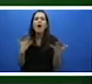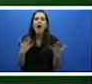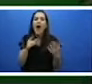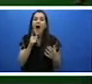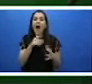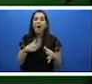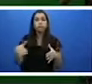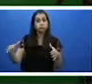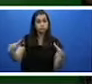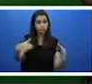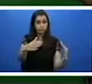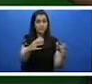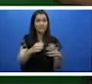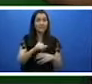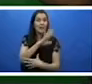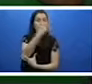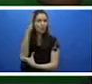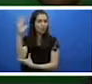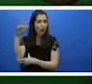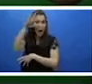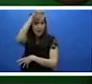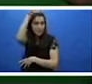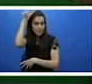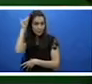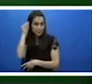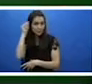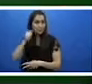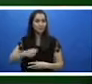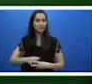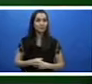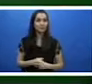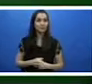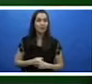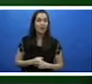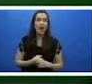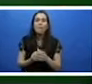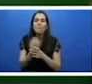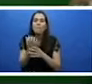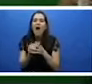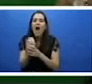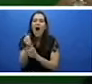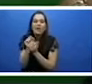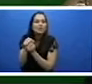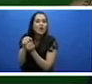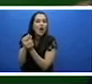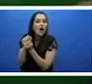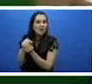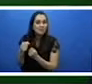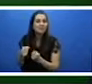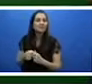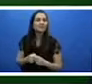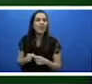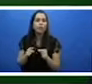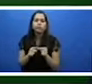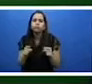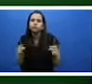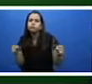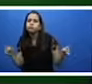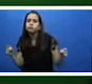O alimento? Algas, aguapés e outras plantas aquáticas. O comprimento?